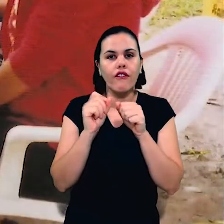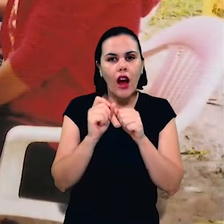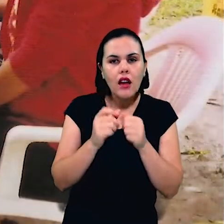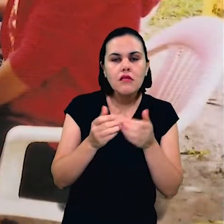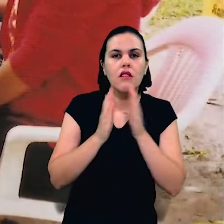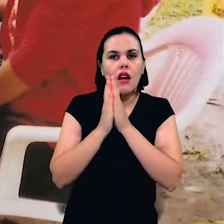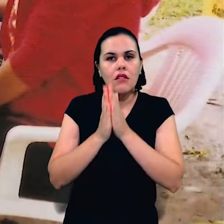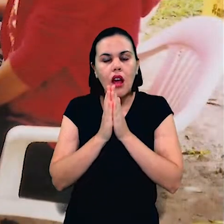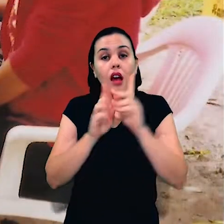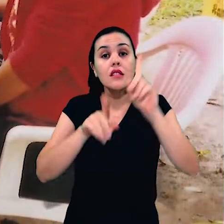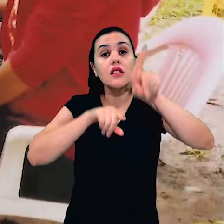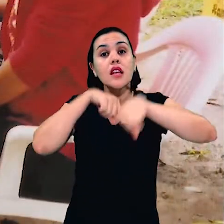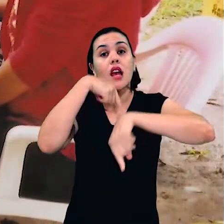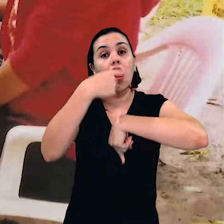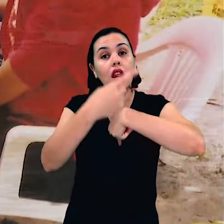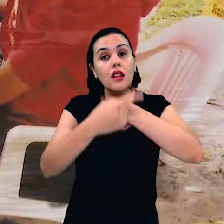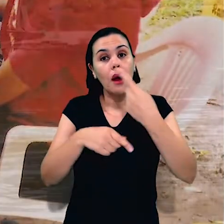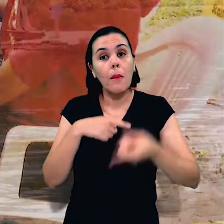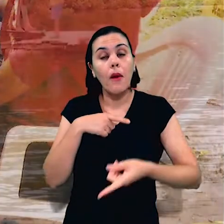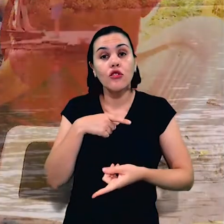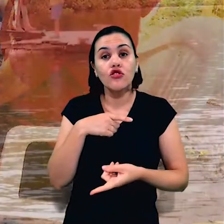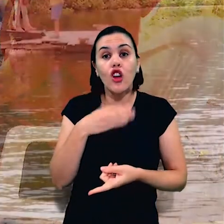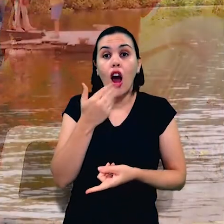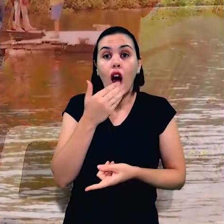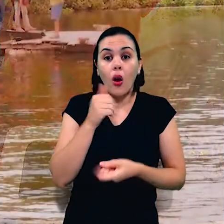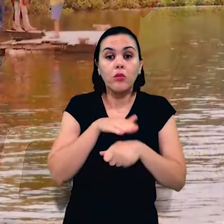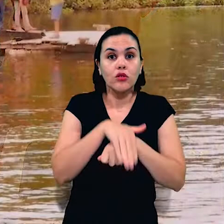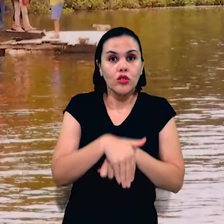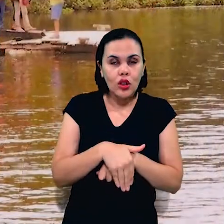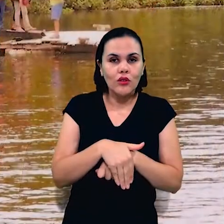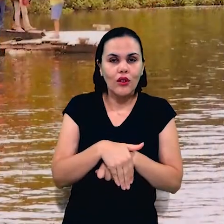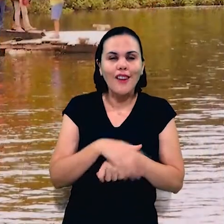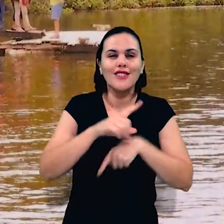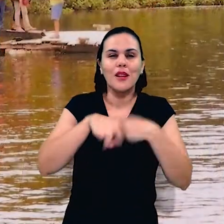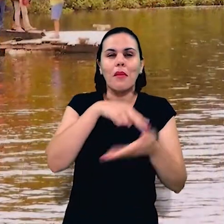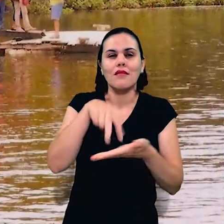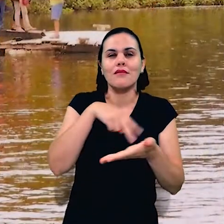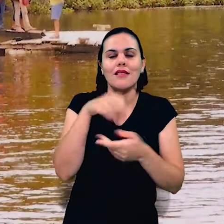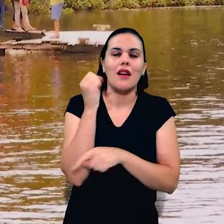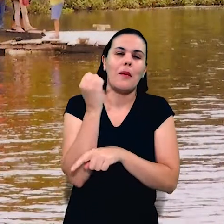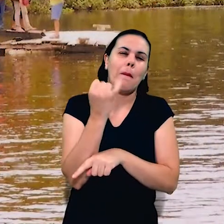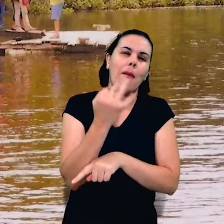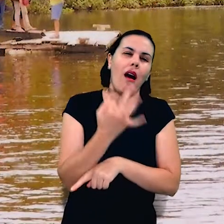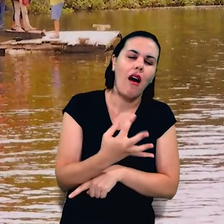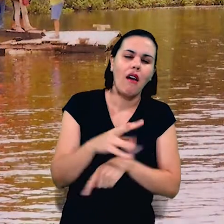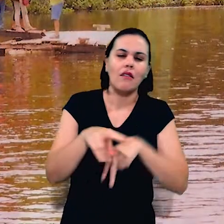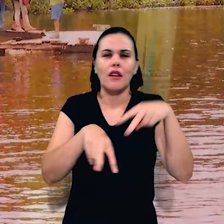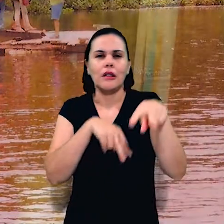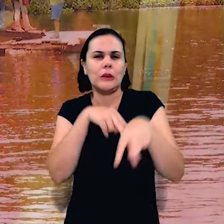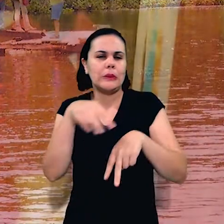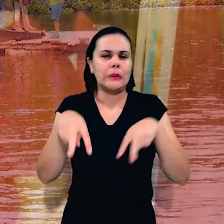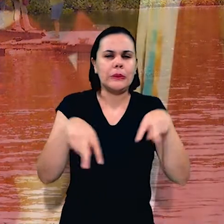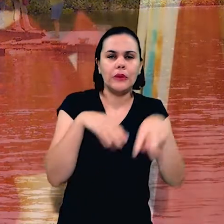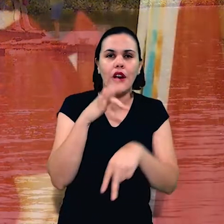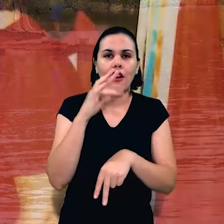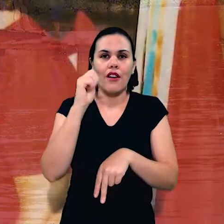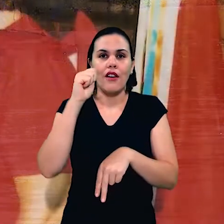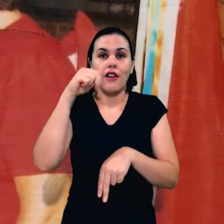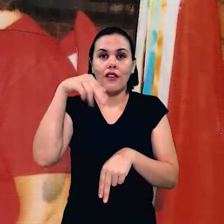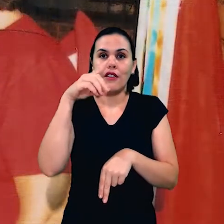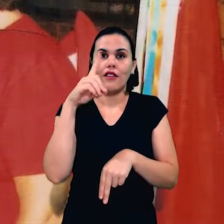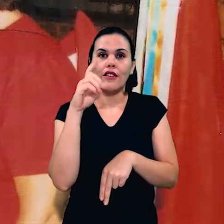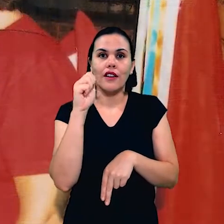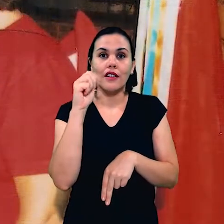orações, e depois tinha a janta e eles dançavam a madrugada inteira. Aí tinha baile, tinha fandango, né, que